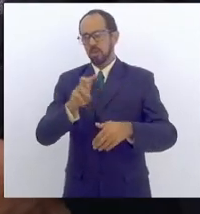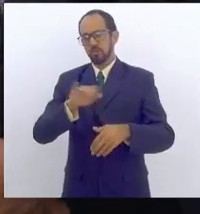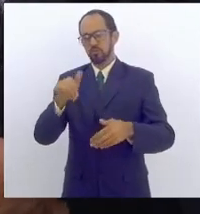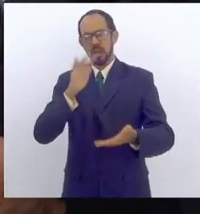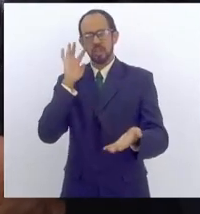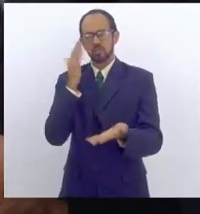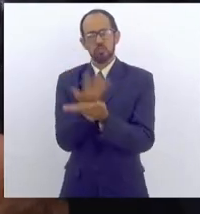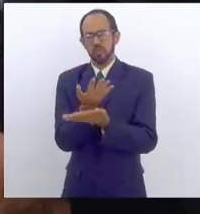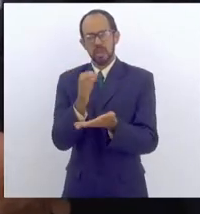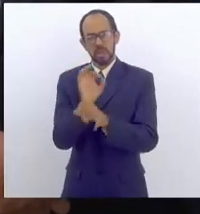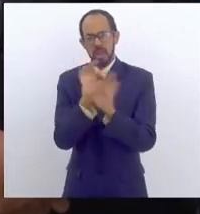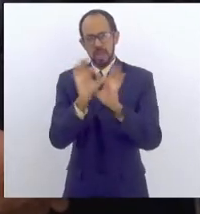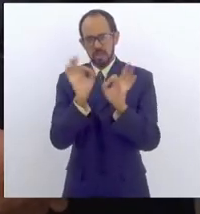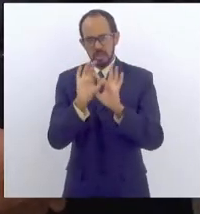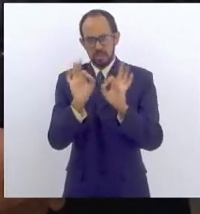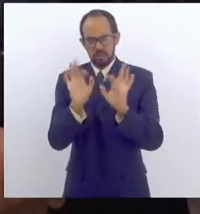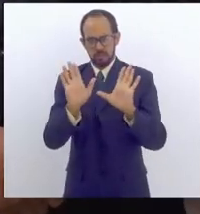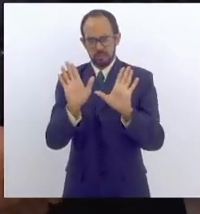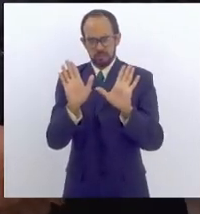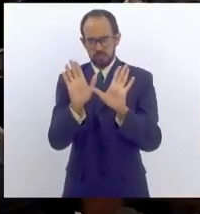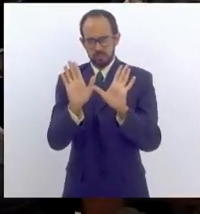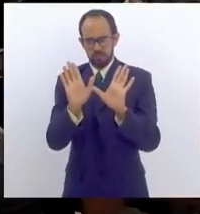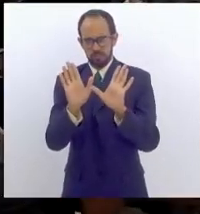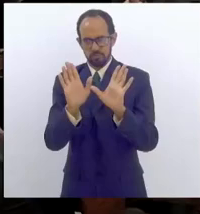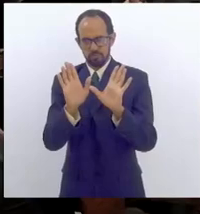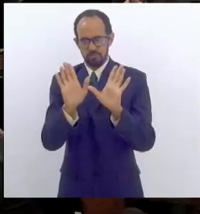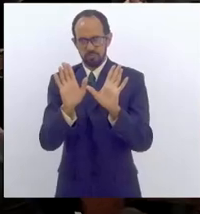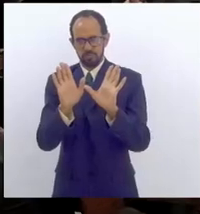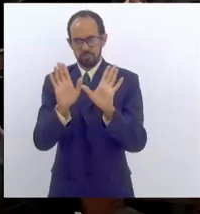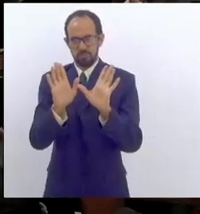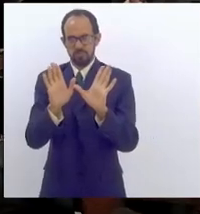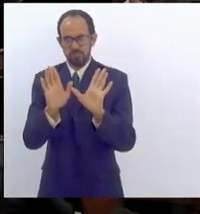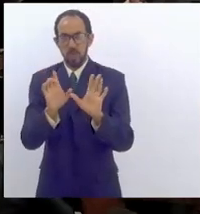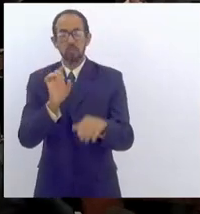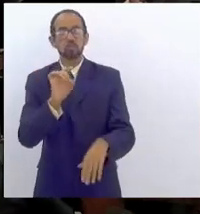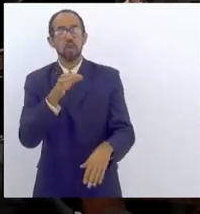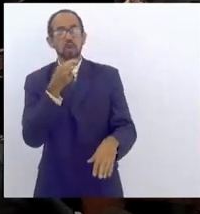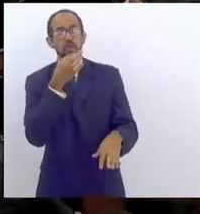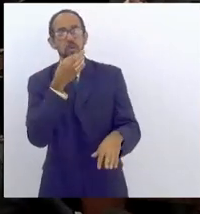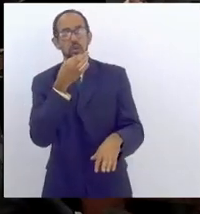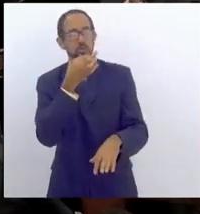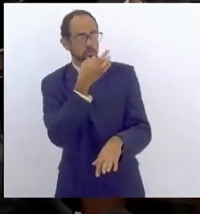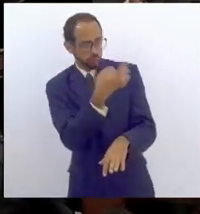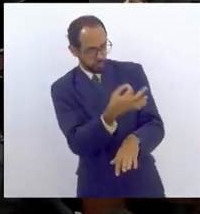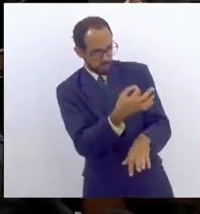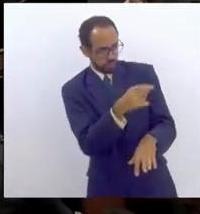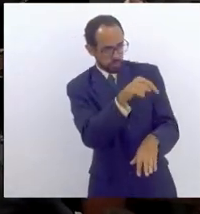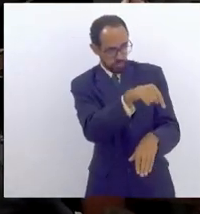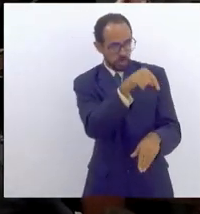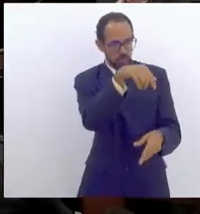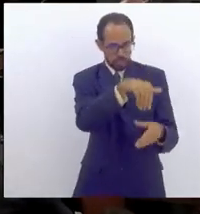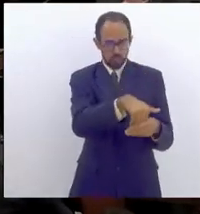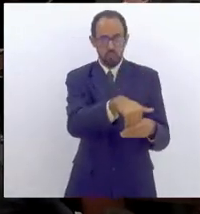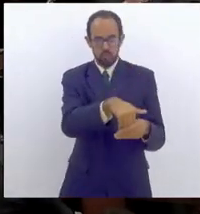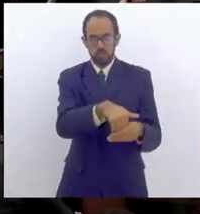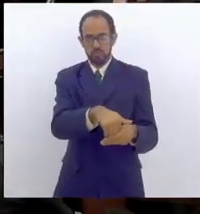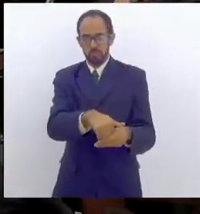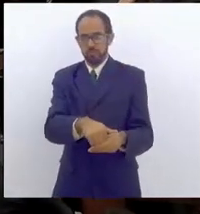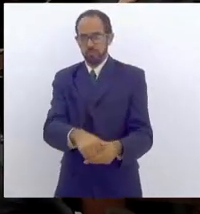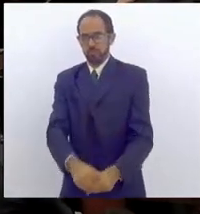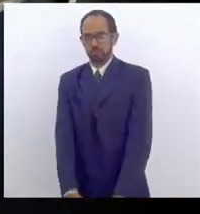absolutamente nada. Tá, não, era só essa explicação, porque foi uma justificativa. Porque ela votou, esteve aqui e votou. Ela votou.